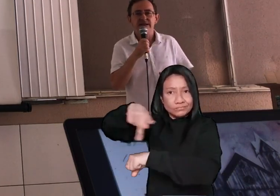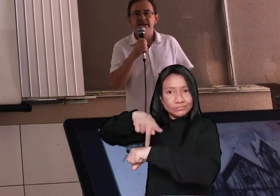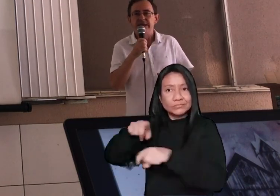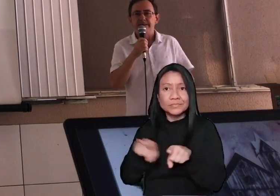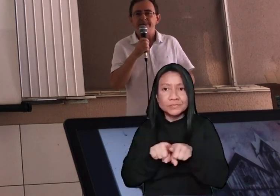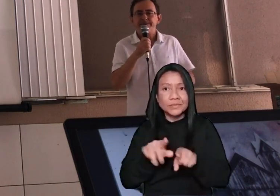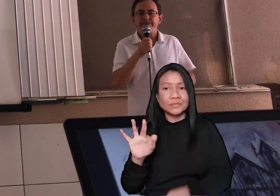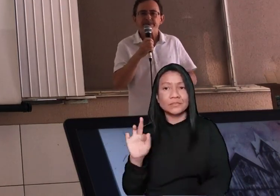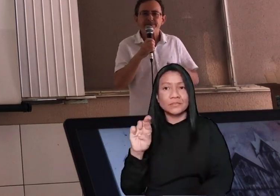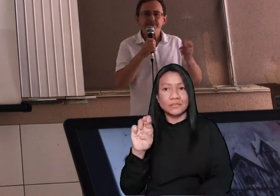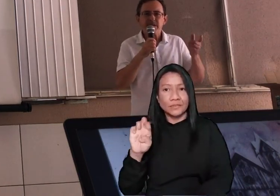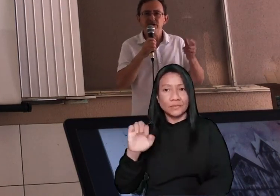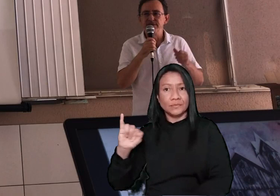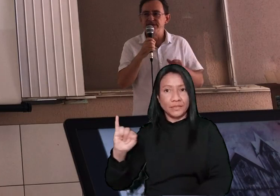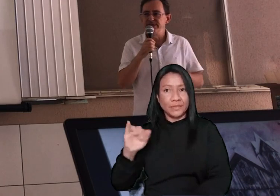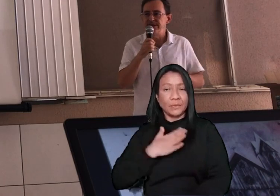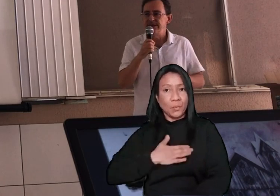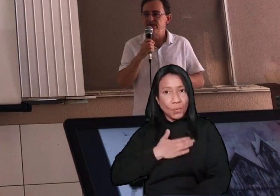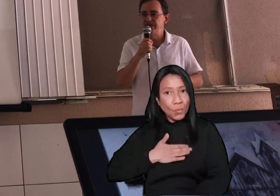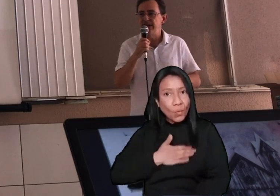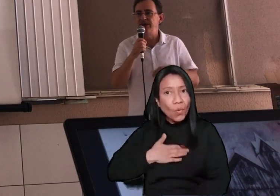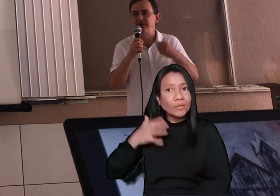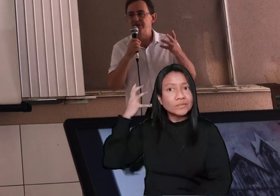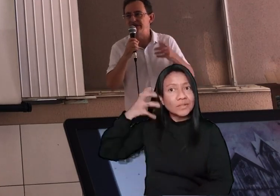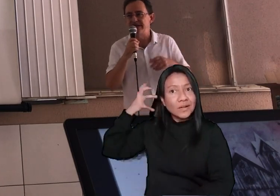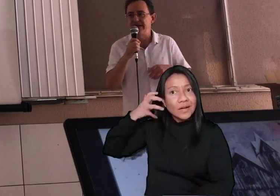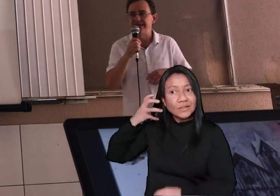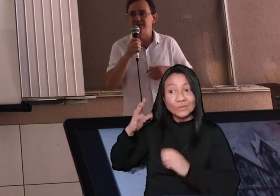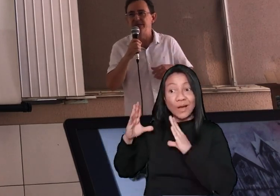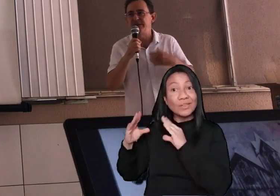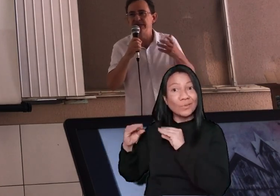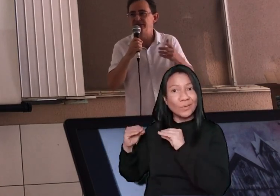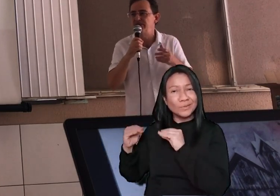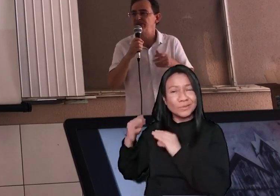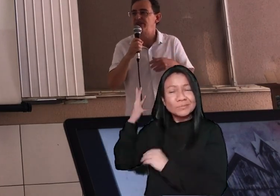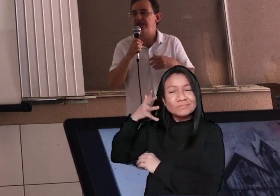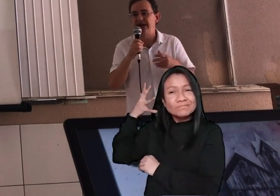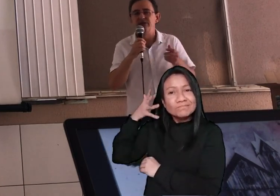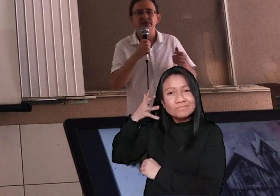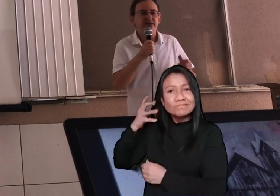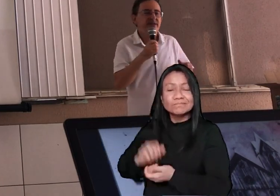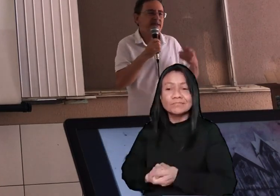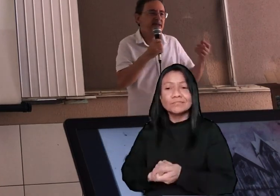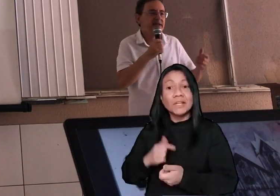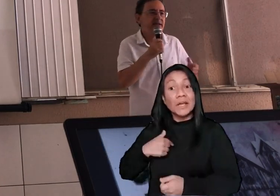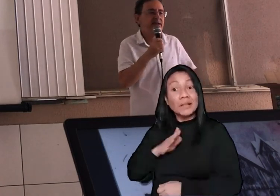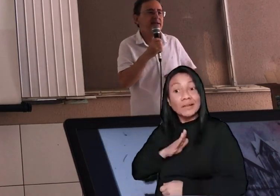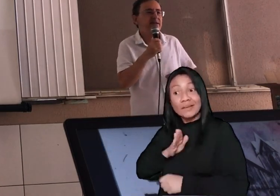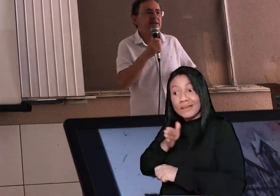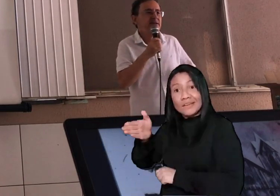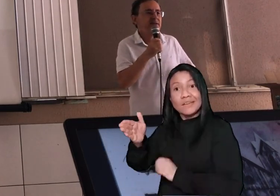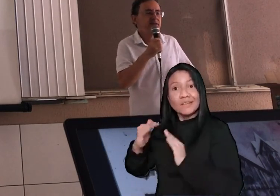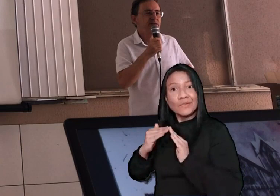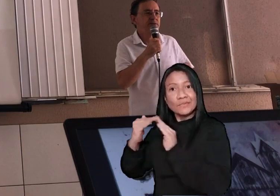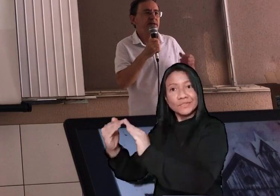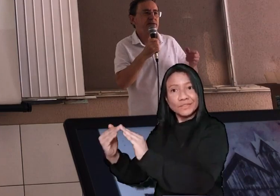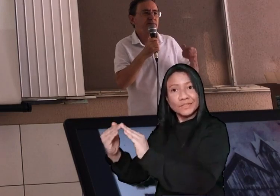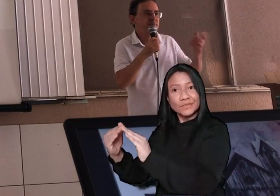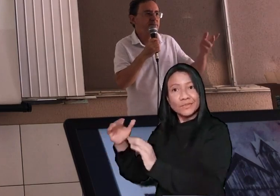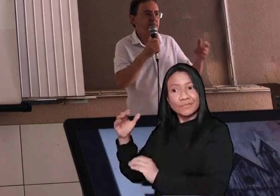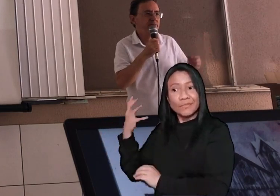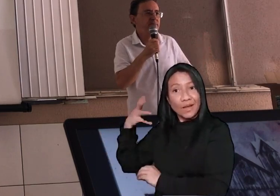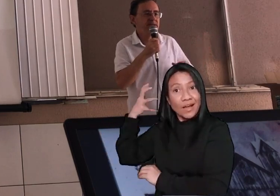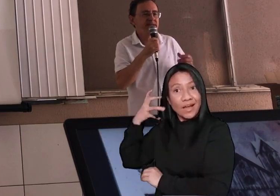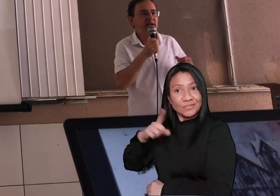Ele ia no vizinho ali a ouvir rádio depois das 10 da noite, porque daí tinha um noticiário, que era o